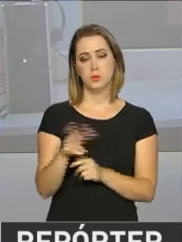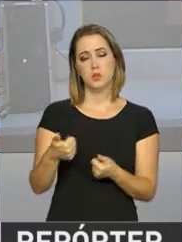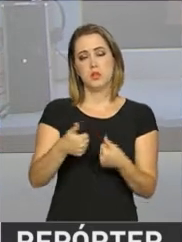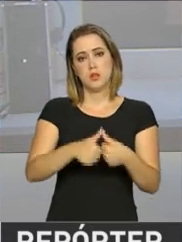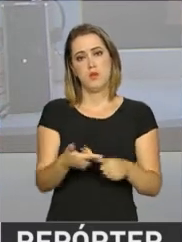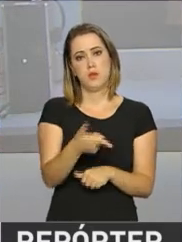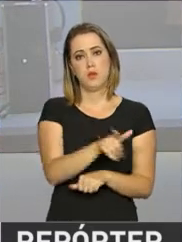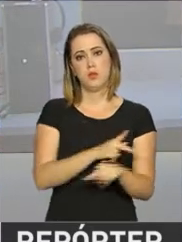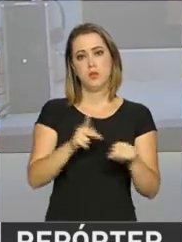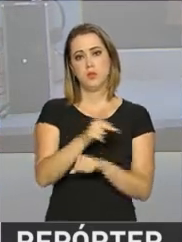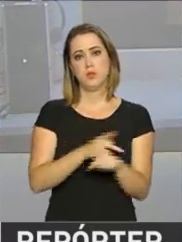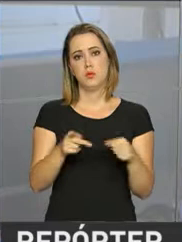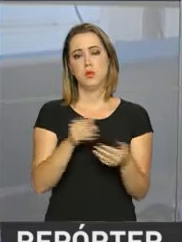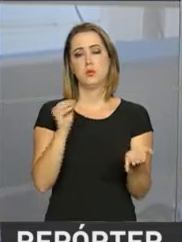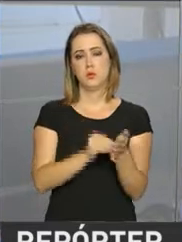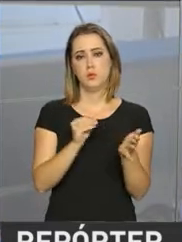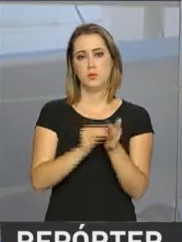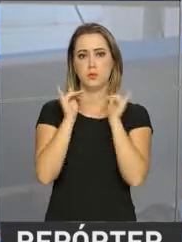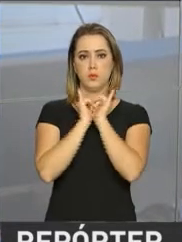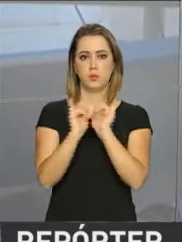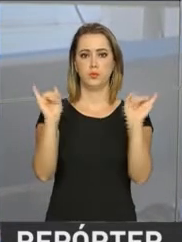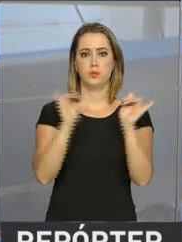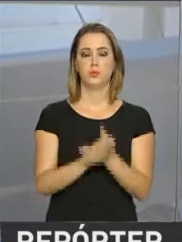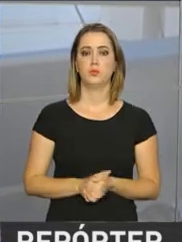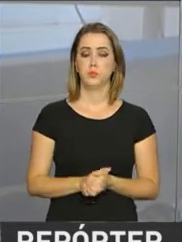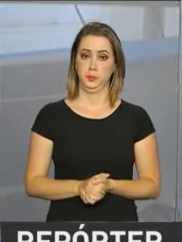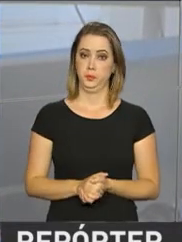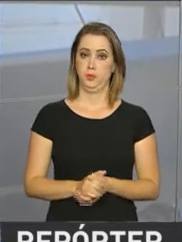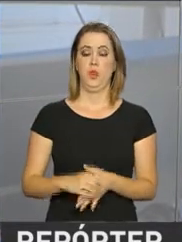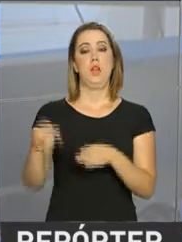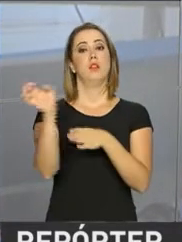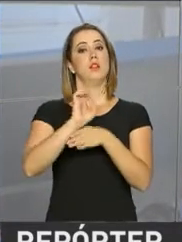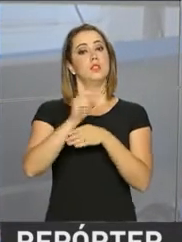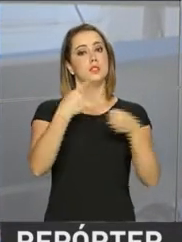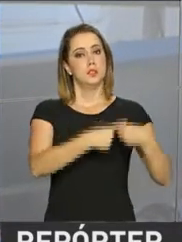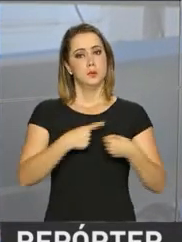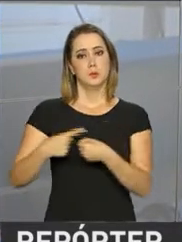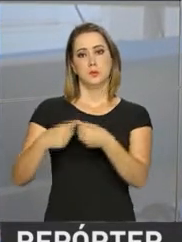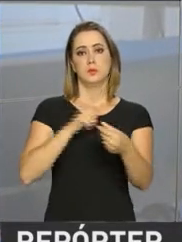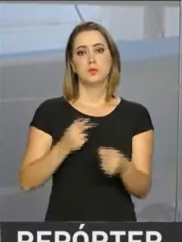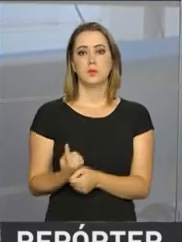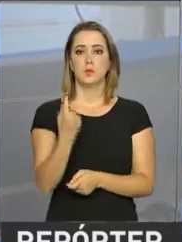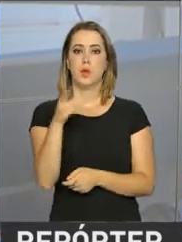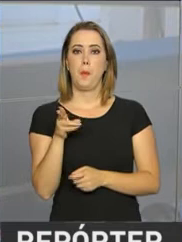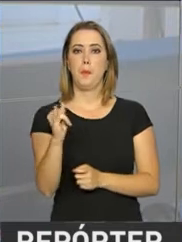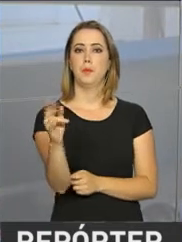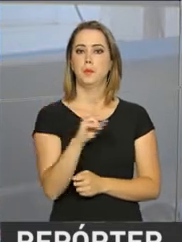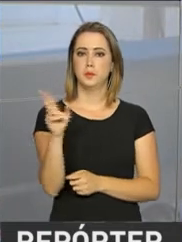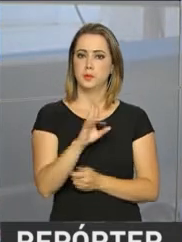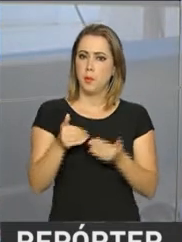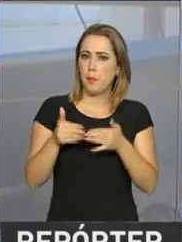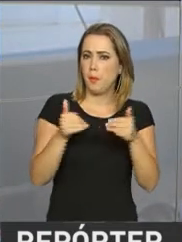exterior que não eram declarados estados e municípios terão mais de 1 bilhão de reais para ampliar o atendimento nas unidades